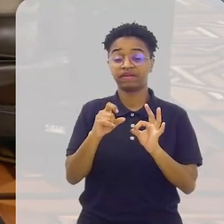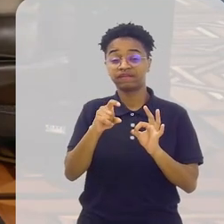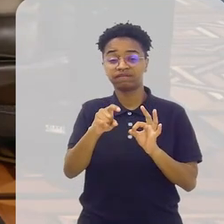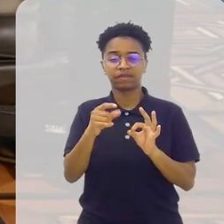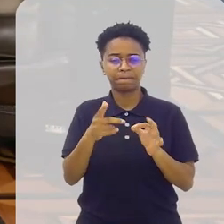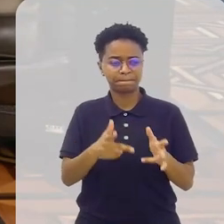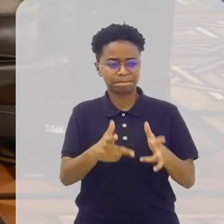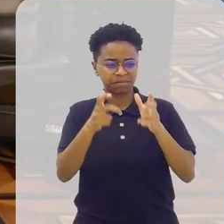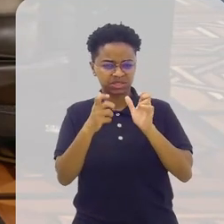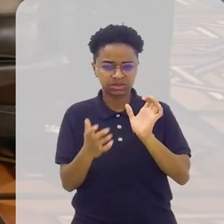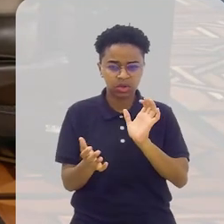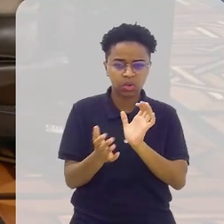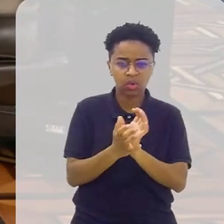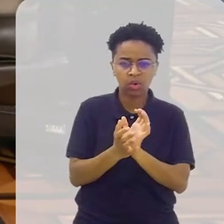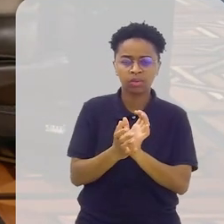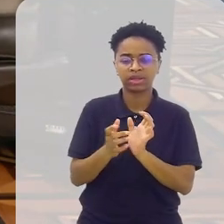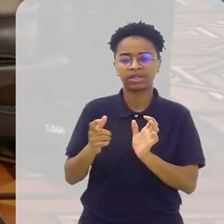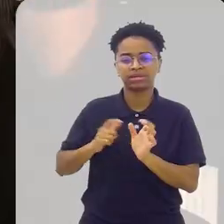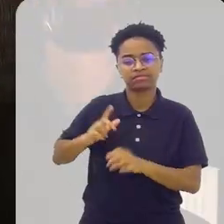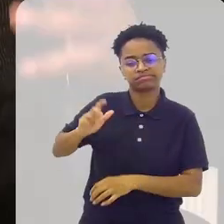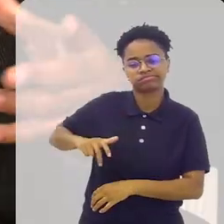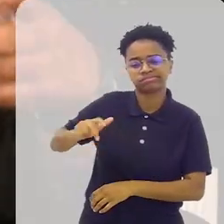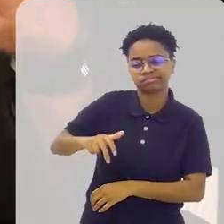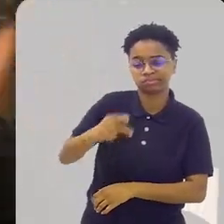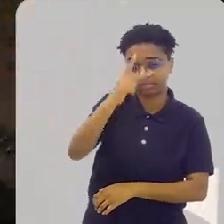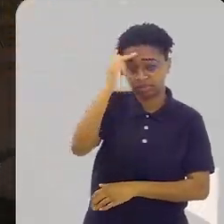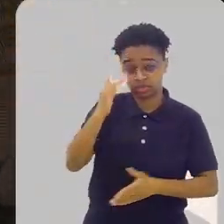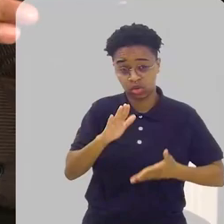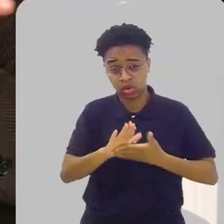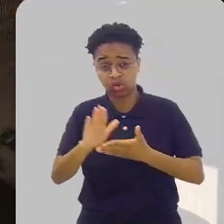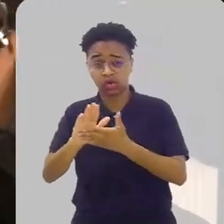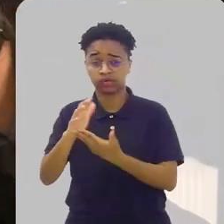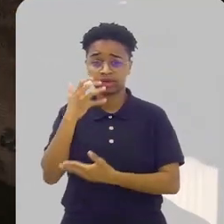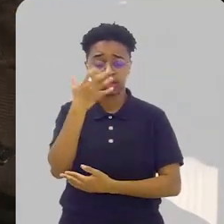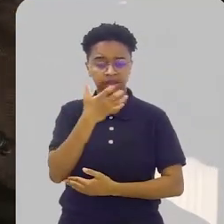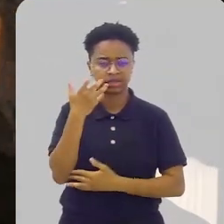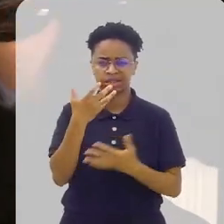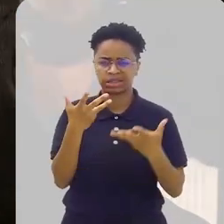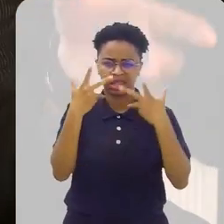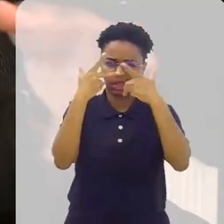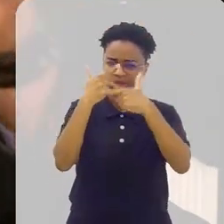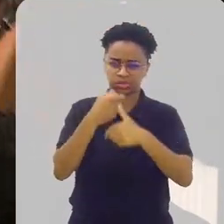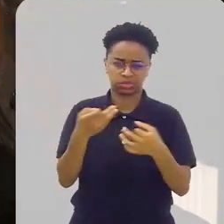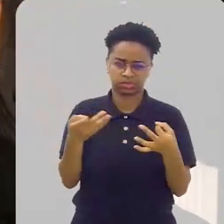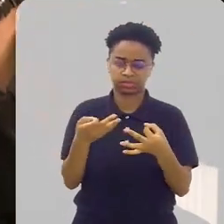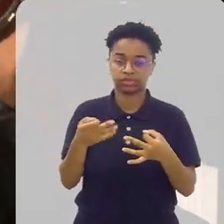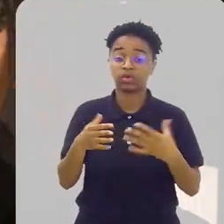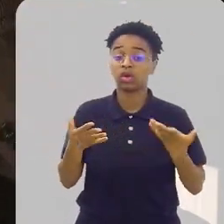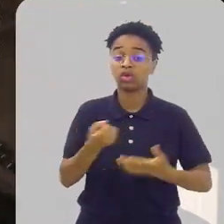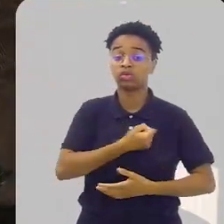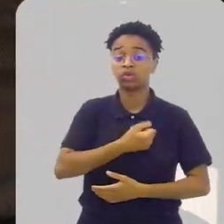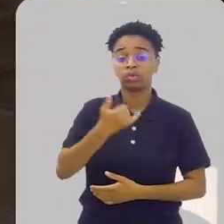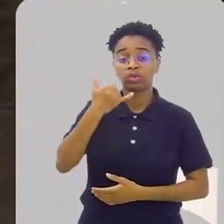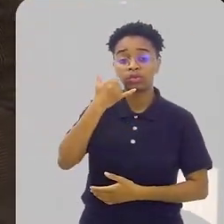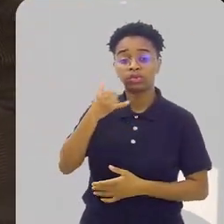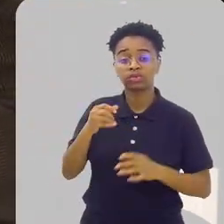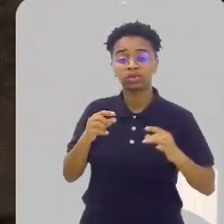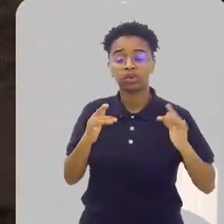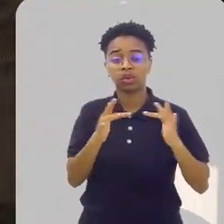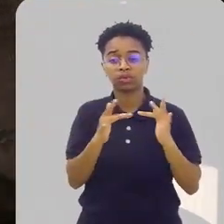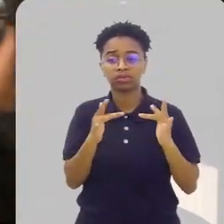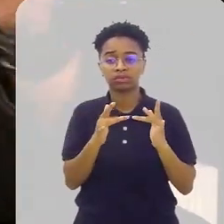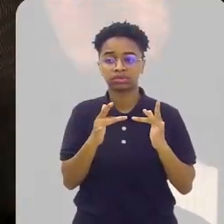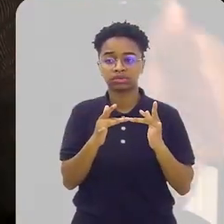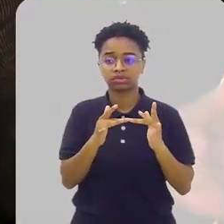maravilhoso você vê sabe toda aquela comunidade você passa no quintal Os caras estão louvando tão cantando coisa linda